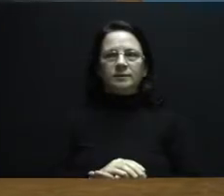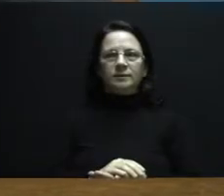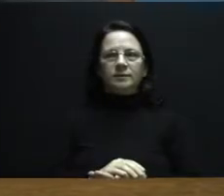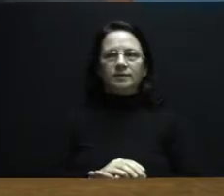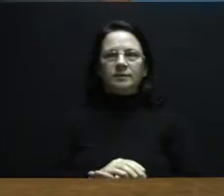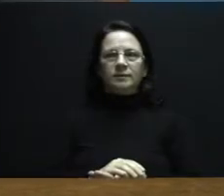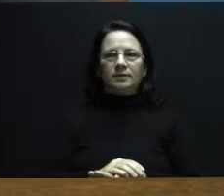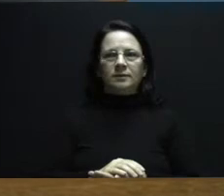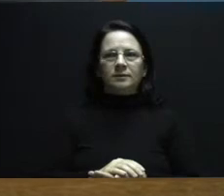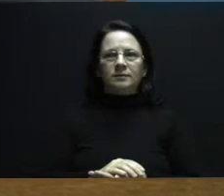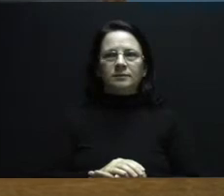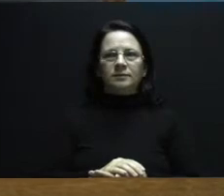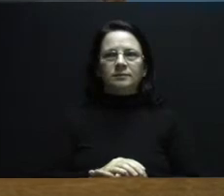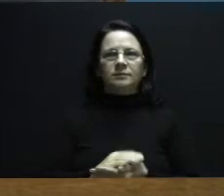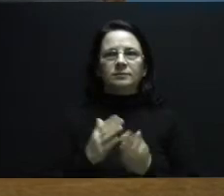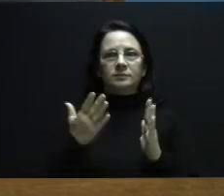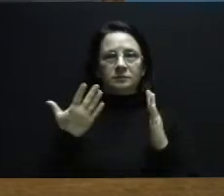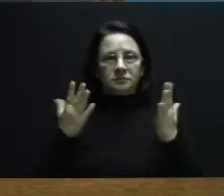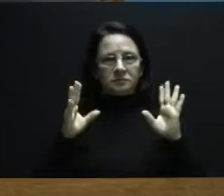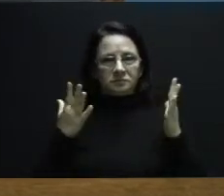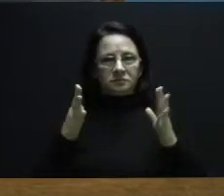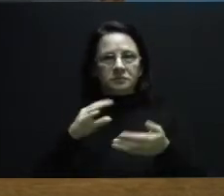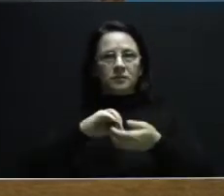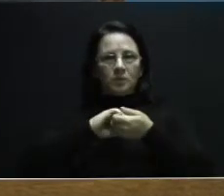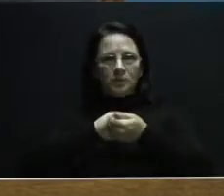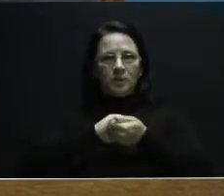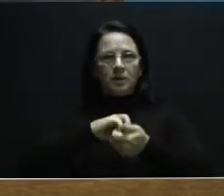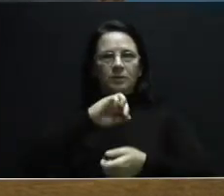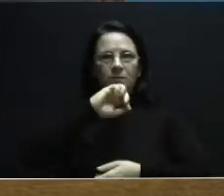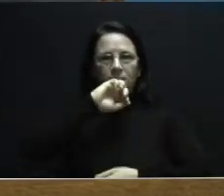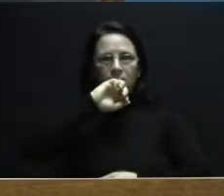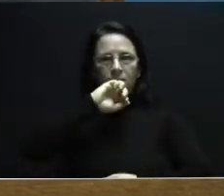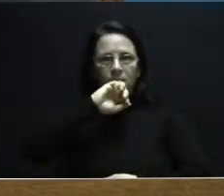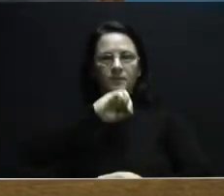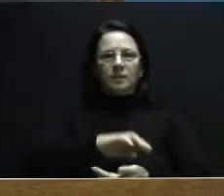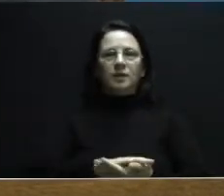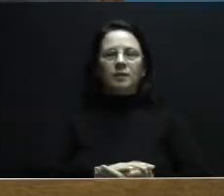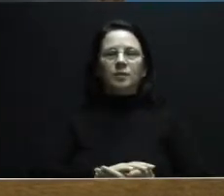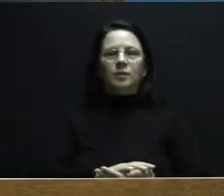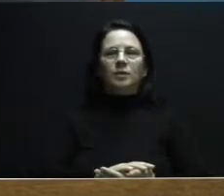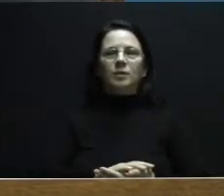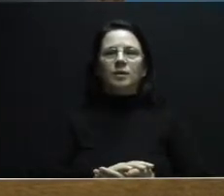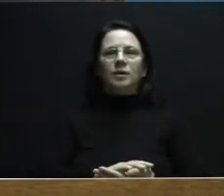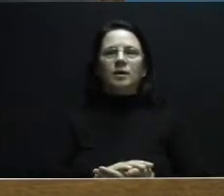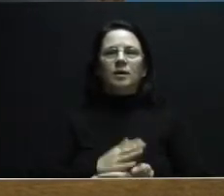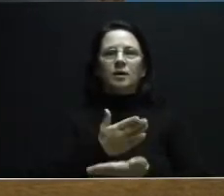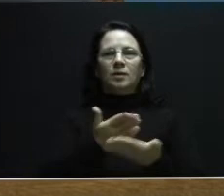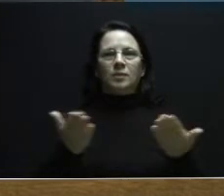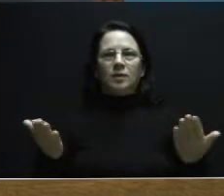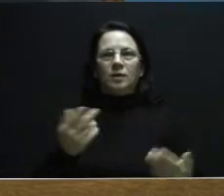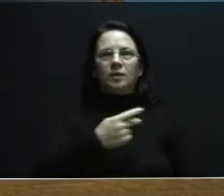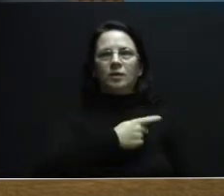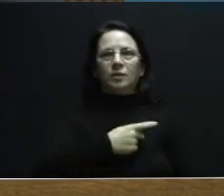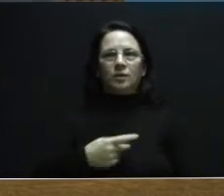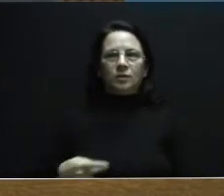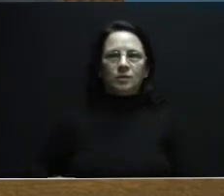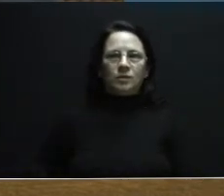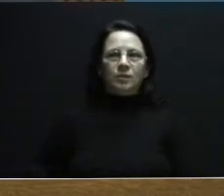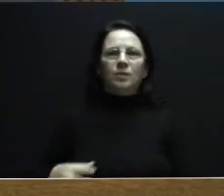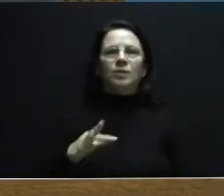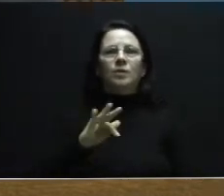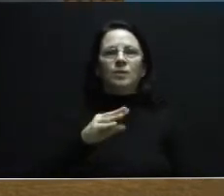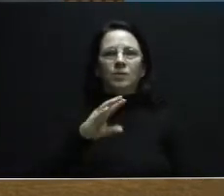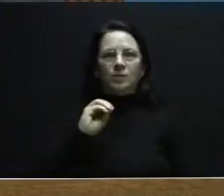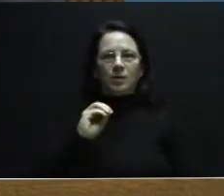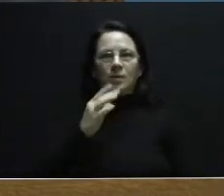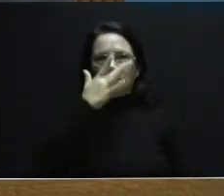Uma saudação especial, Dom Tarcísio, Roxinho, em nome de quem saúdo todos os presentes, não vou ficar nomeando, porque já foram